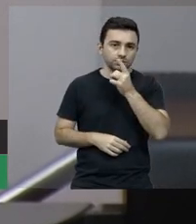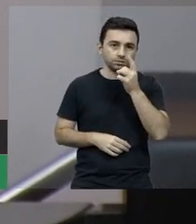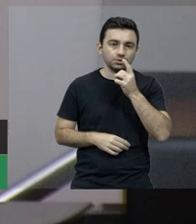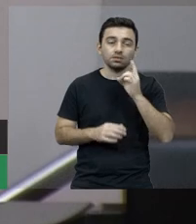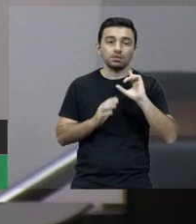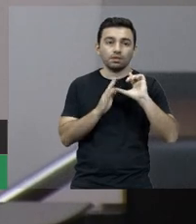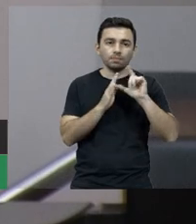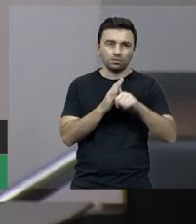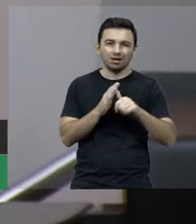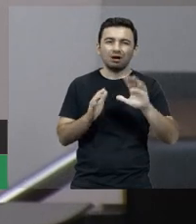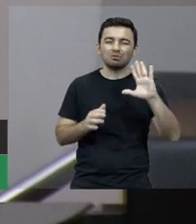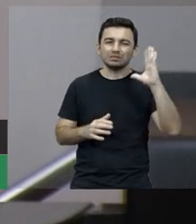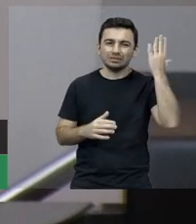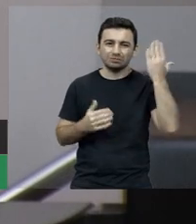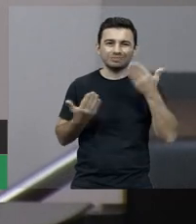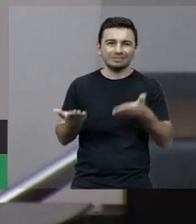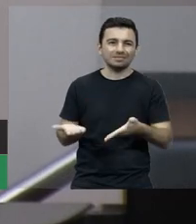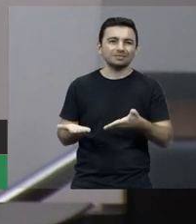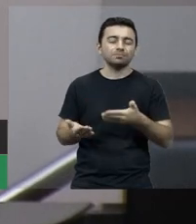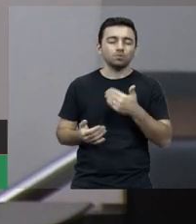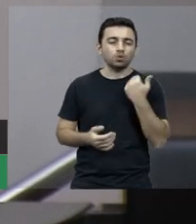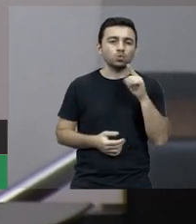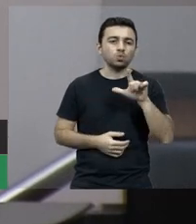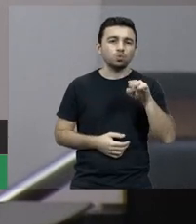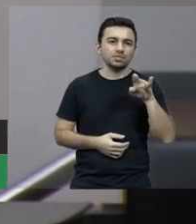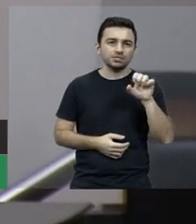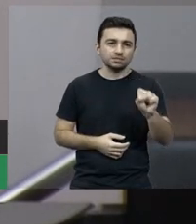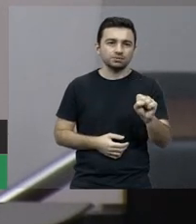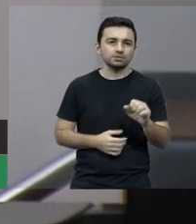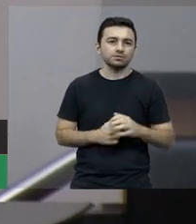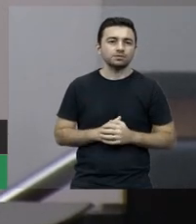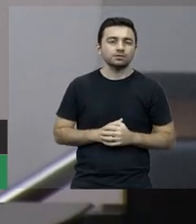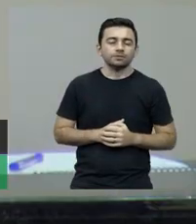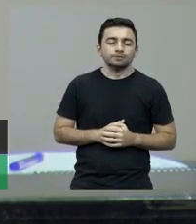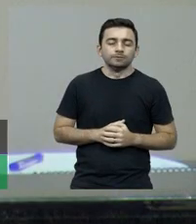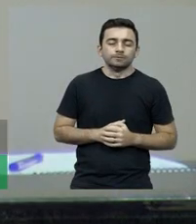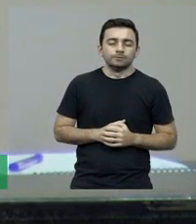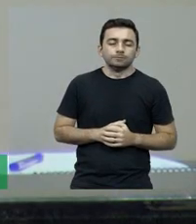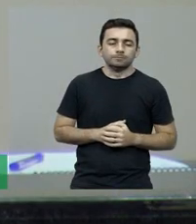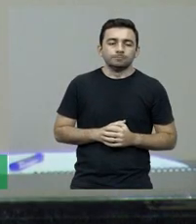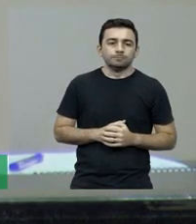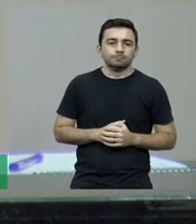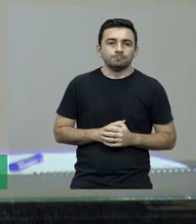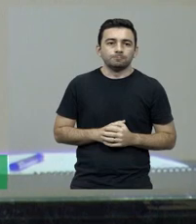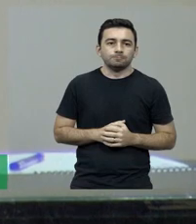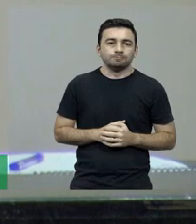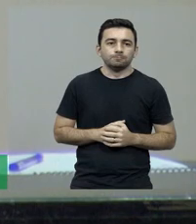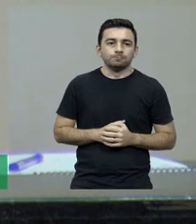da tragédia, a morte do Luiz, né? Do Luiz. Obrigado, senhor.